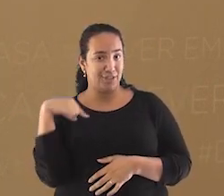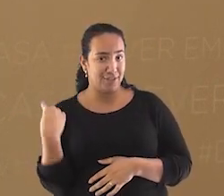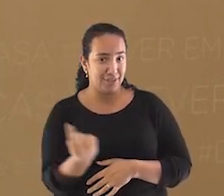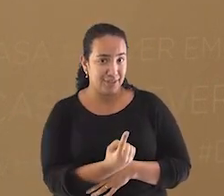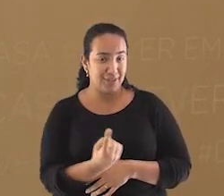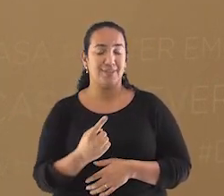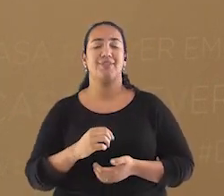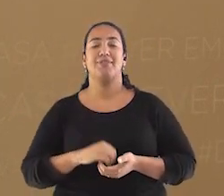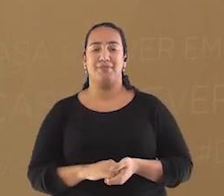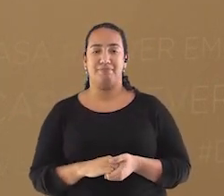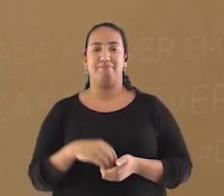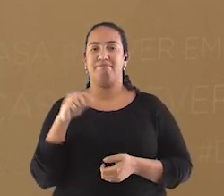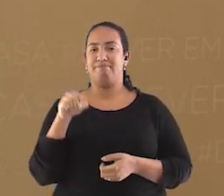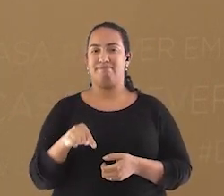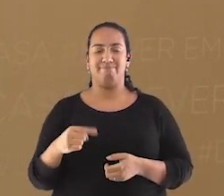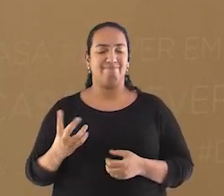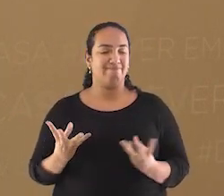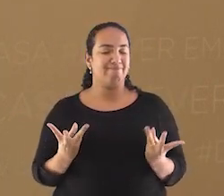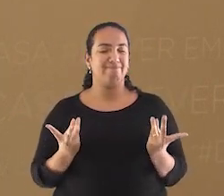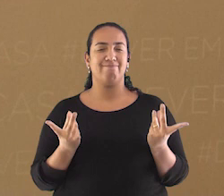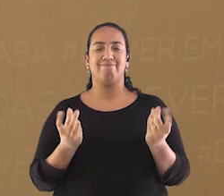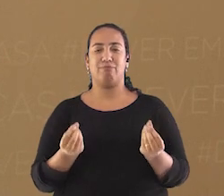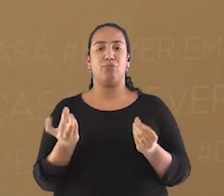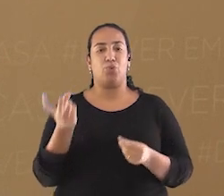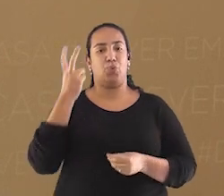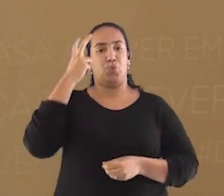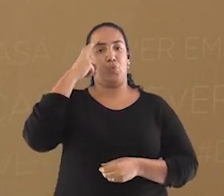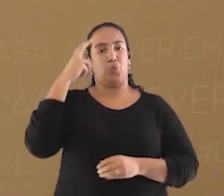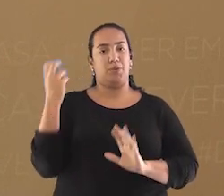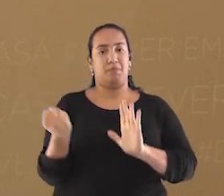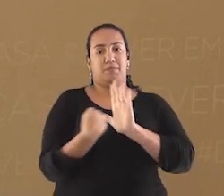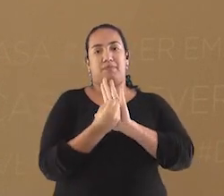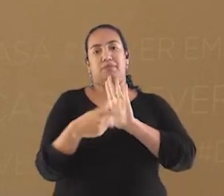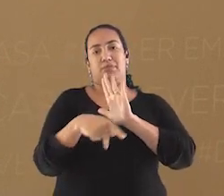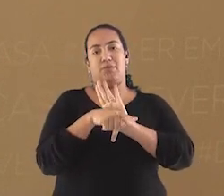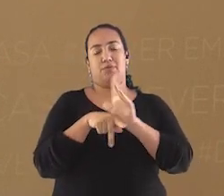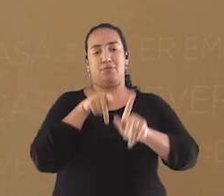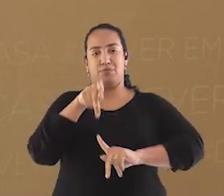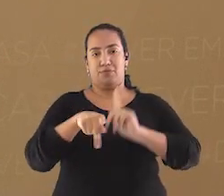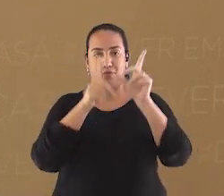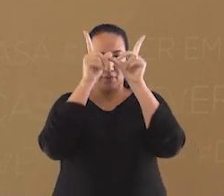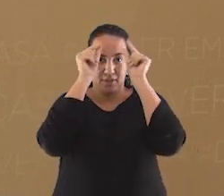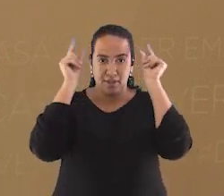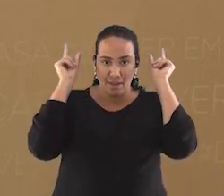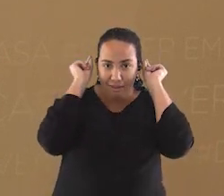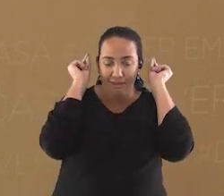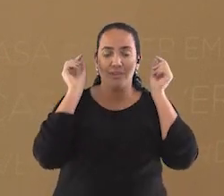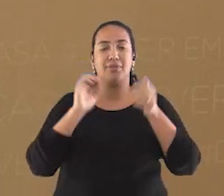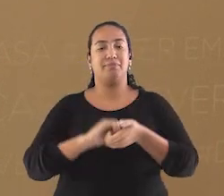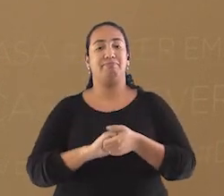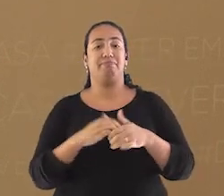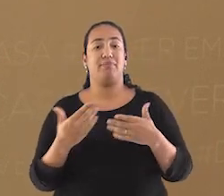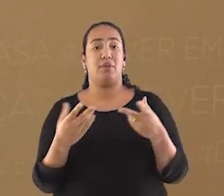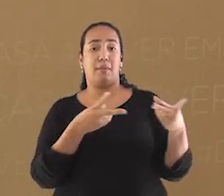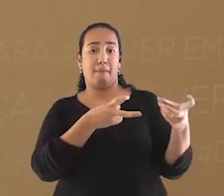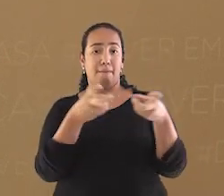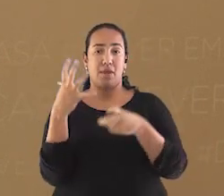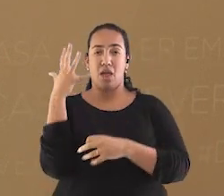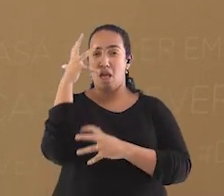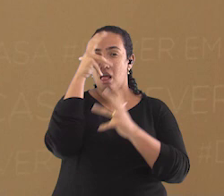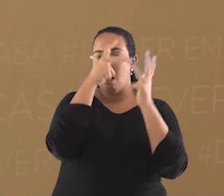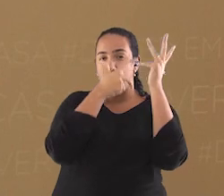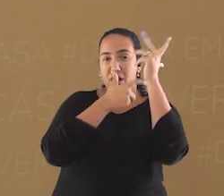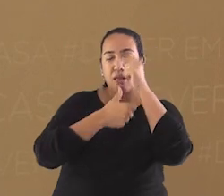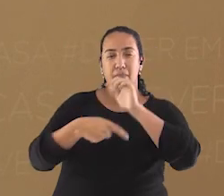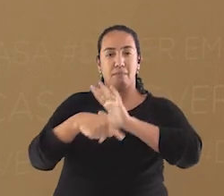cotidiano. É de uma riqueza extensa e uma herança cultural deixada pelo povo grego. Suas concepções de beleza,